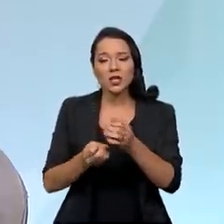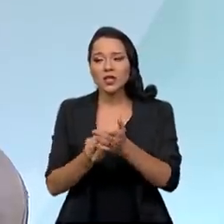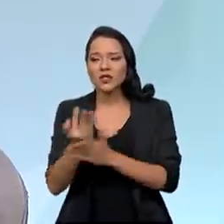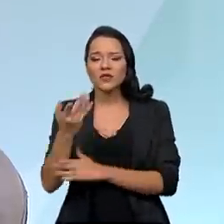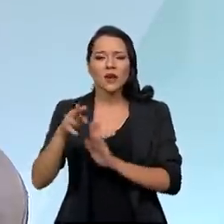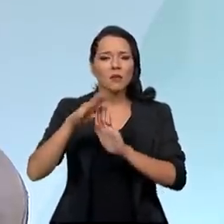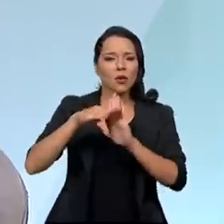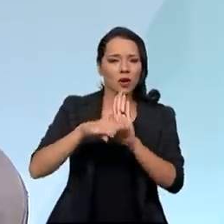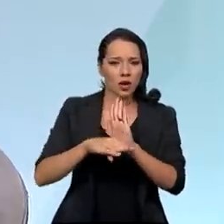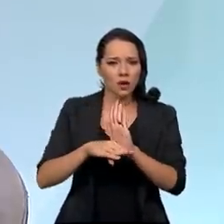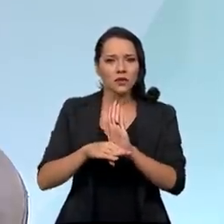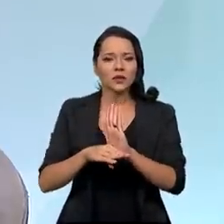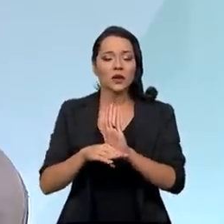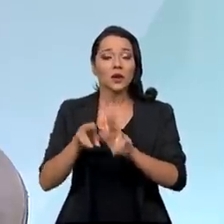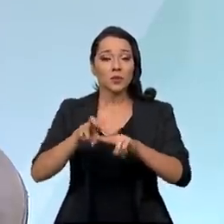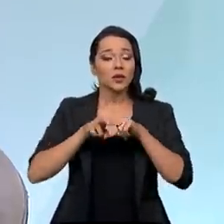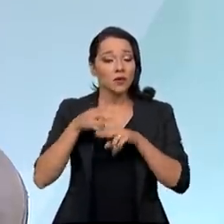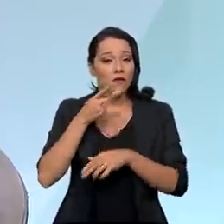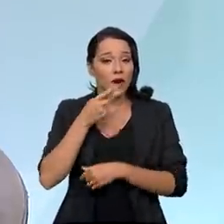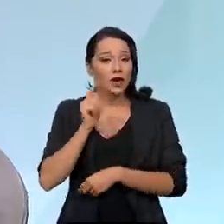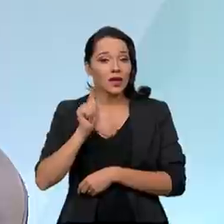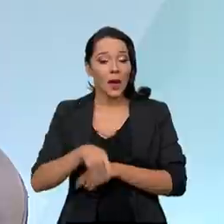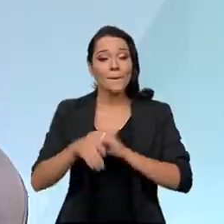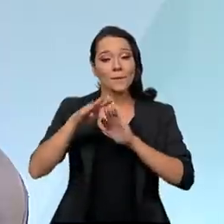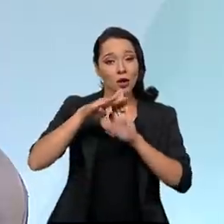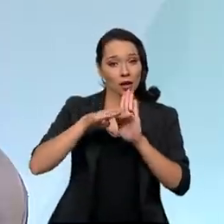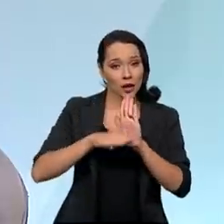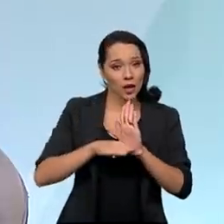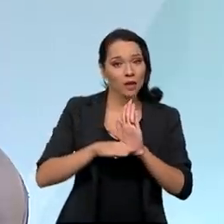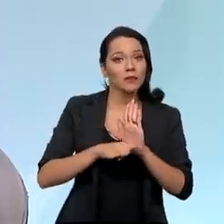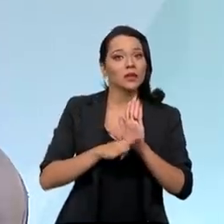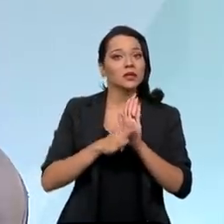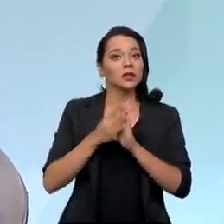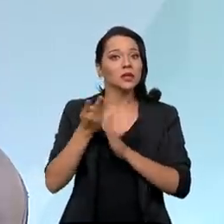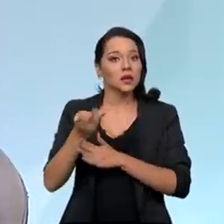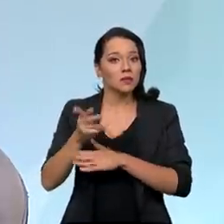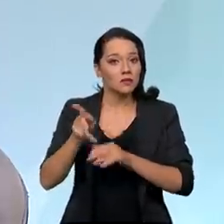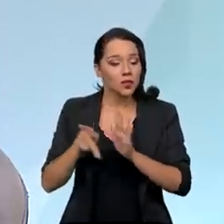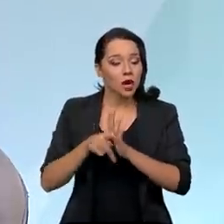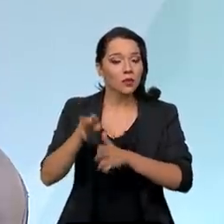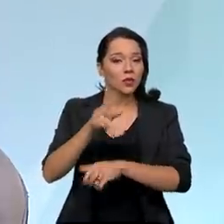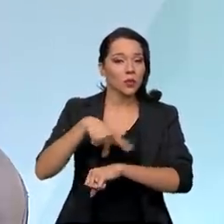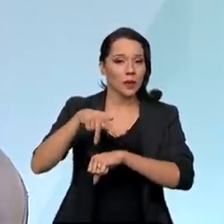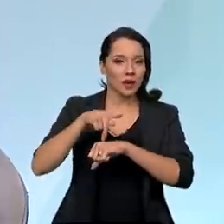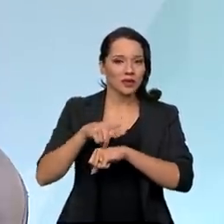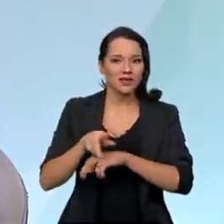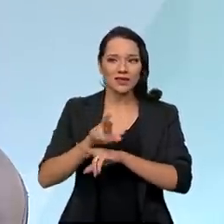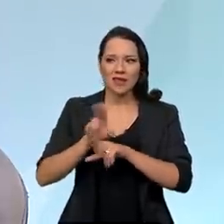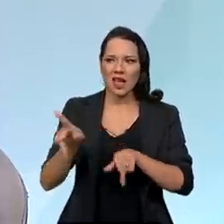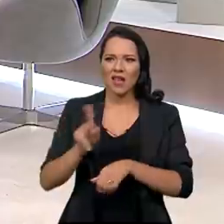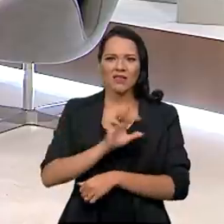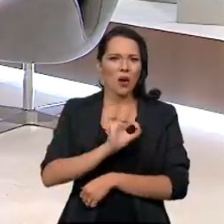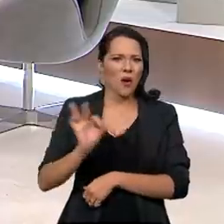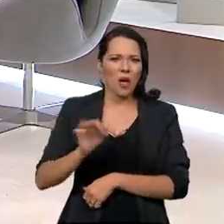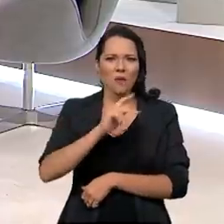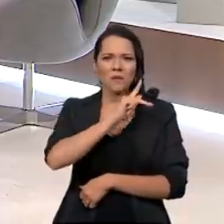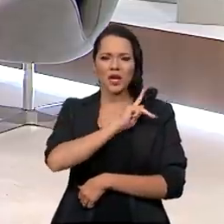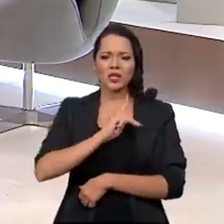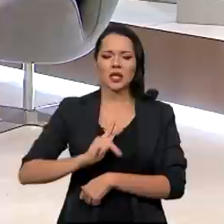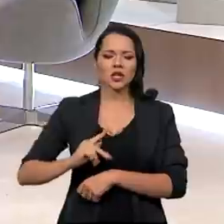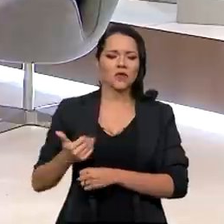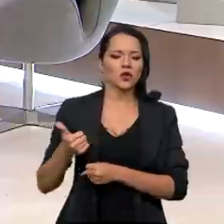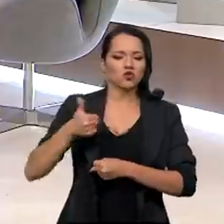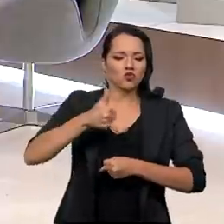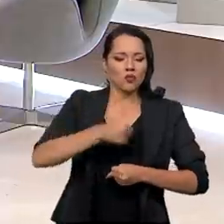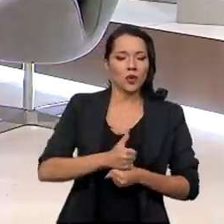programas, por isso eu disse, são programas de Estado. nenhum presidente que vá